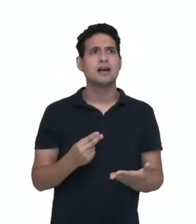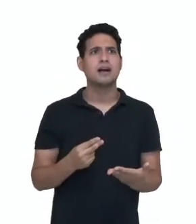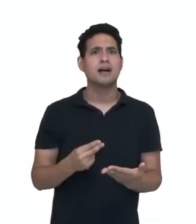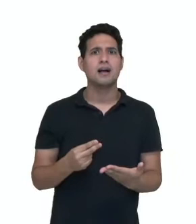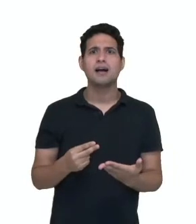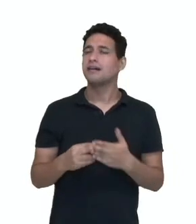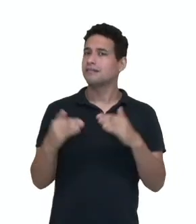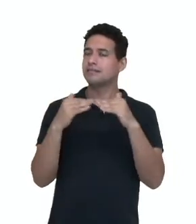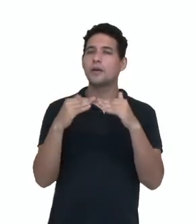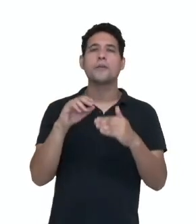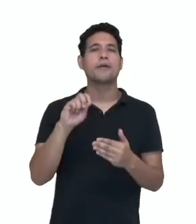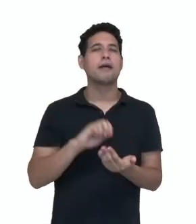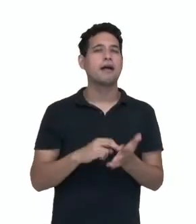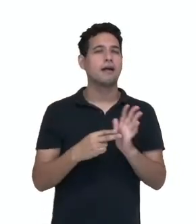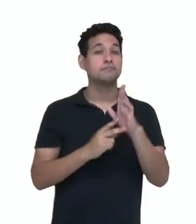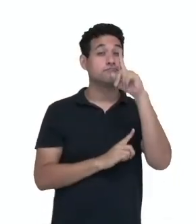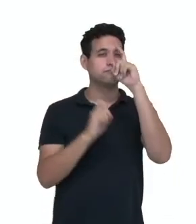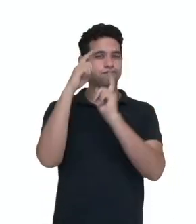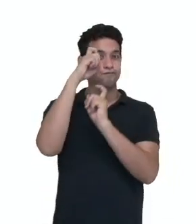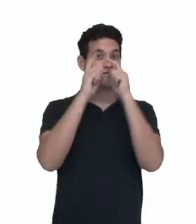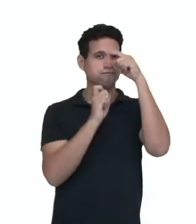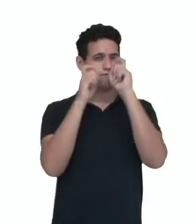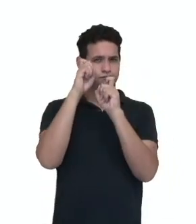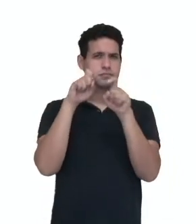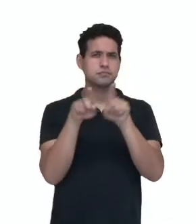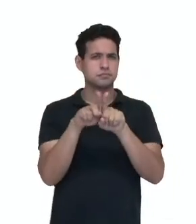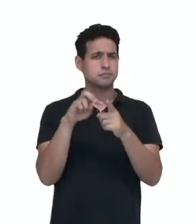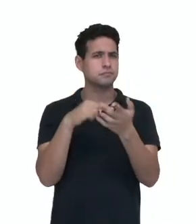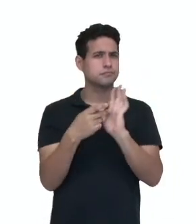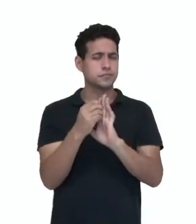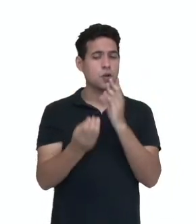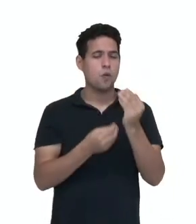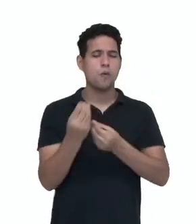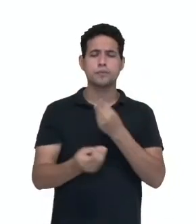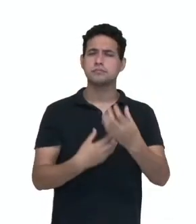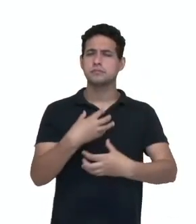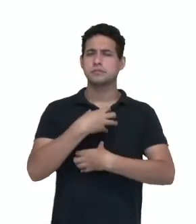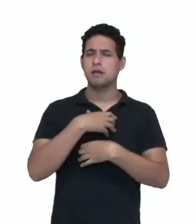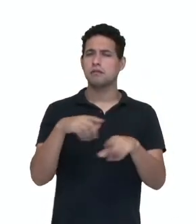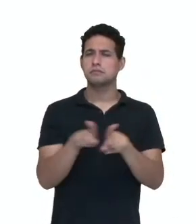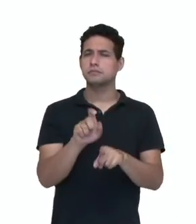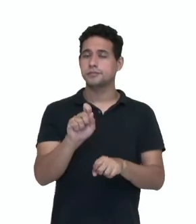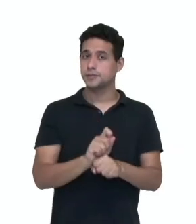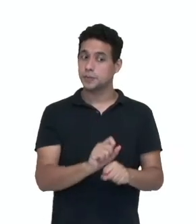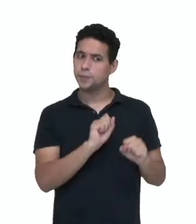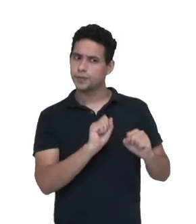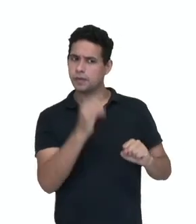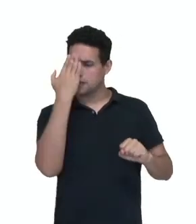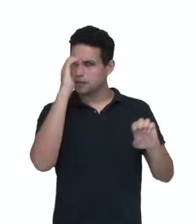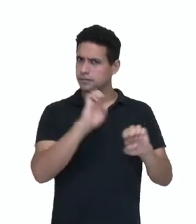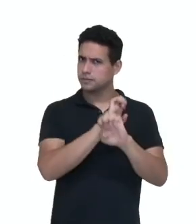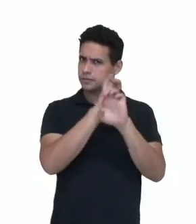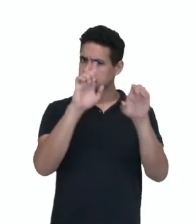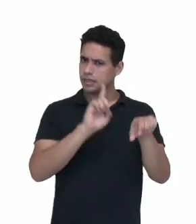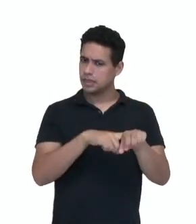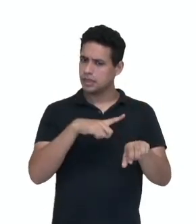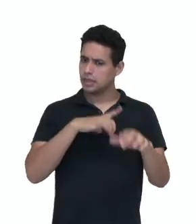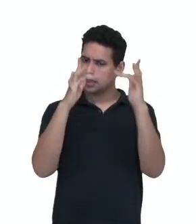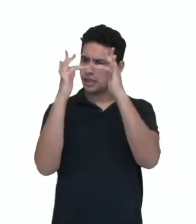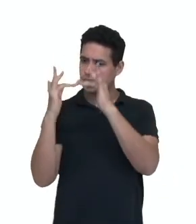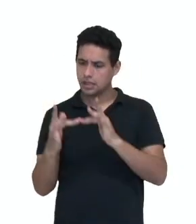de acordo com a expressão facial, como se sente? Se pode entender que o tempo interfere em